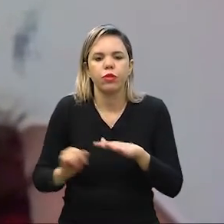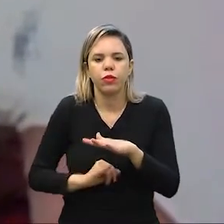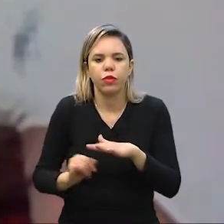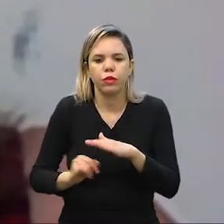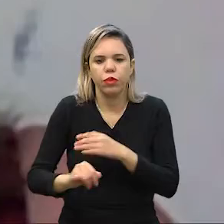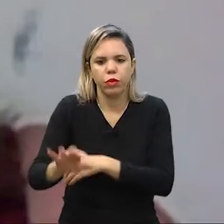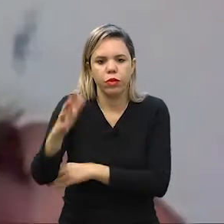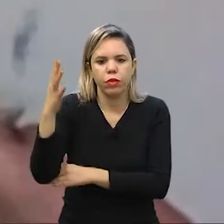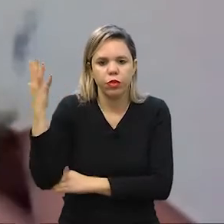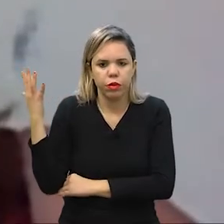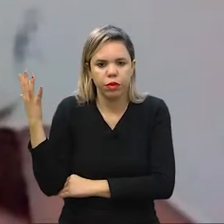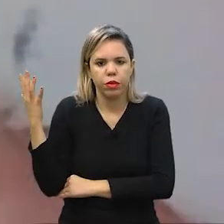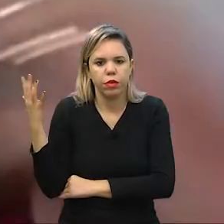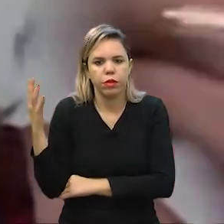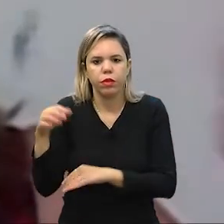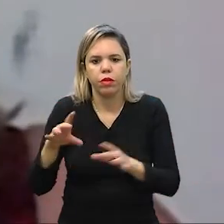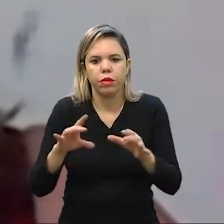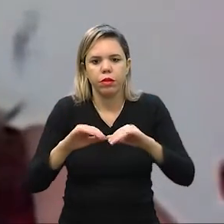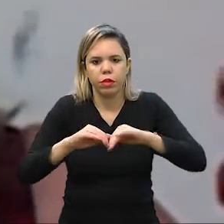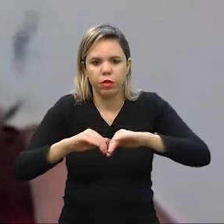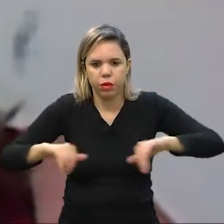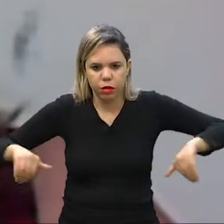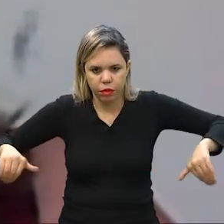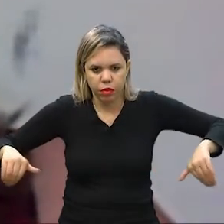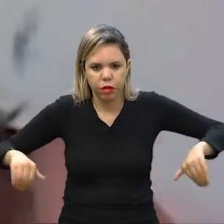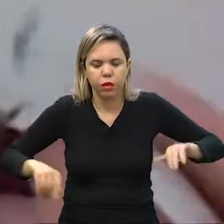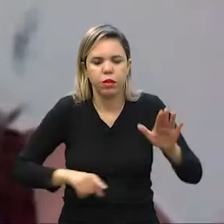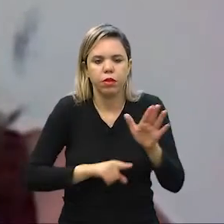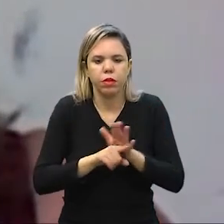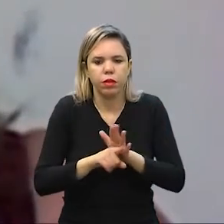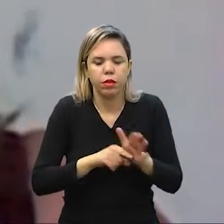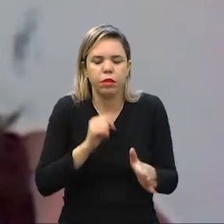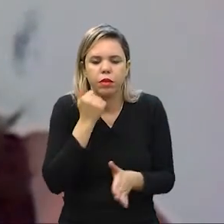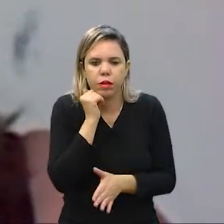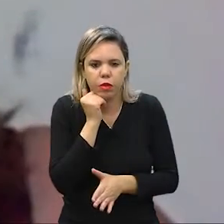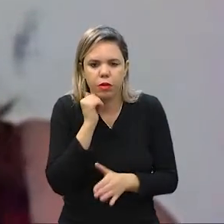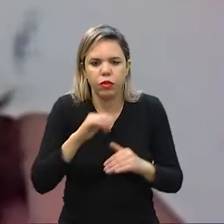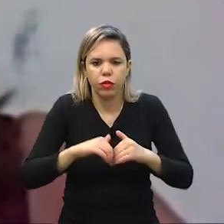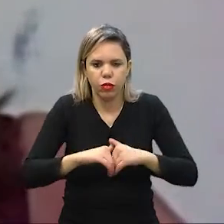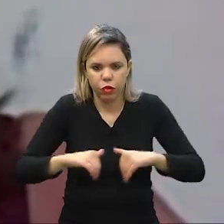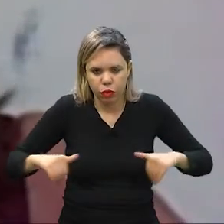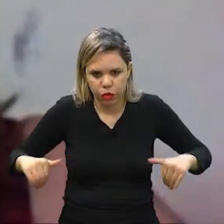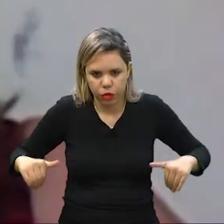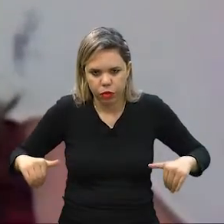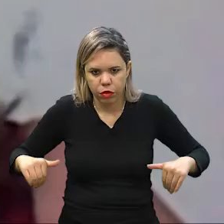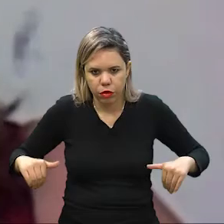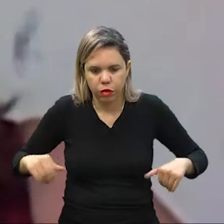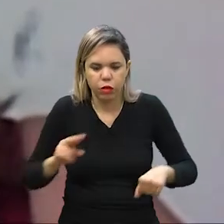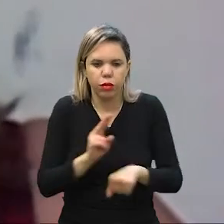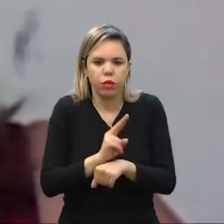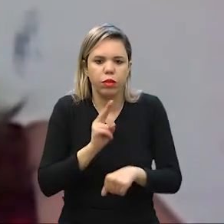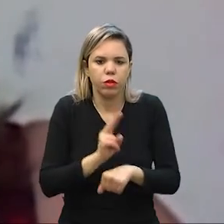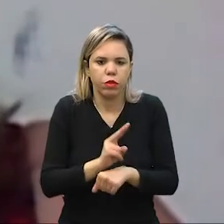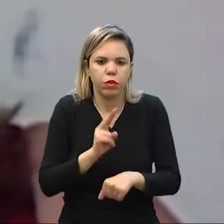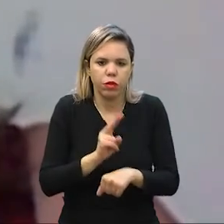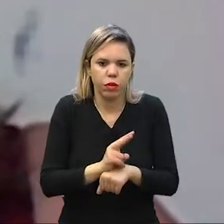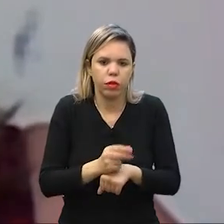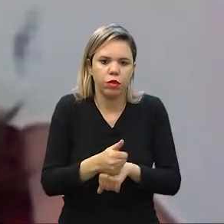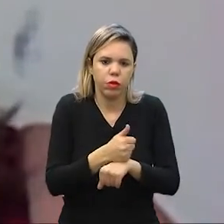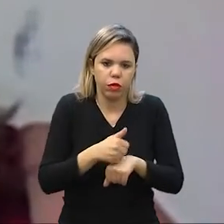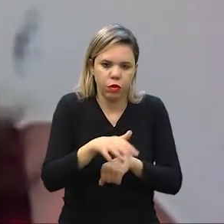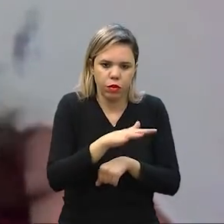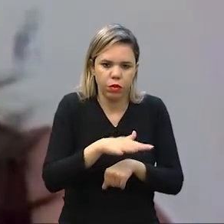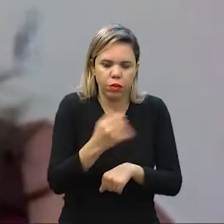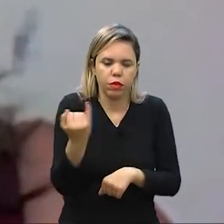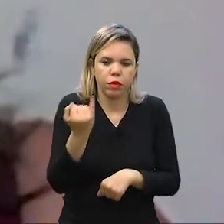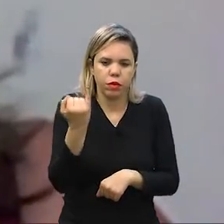Instituto Florestal. Então, desvincula a pesquisa, a ciência, da proteção dessas áreas. E